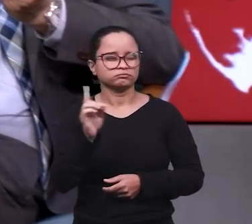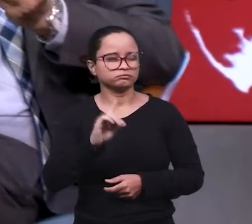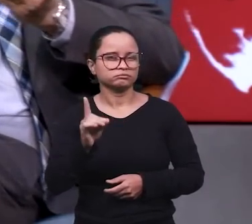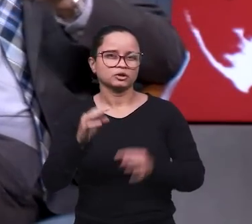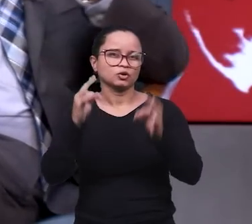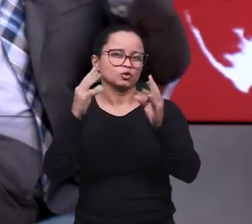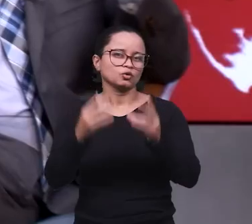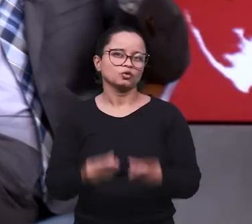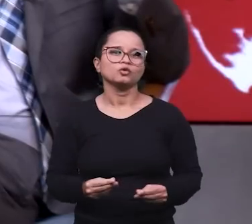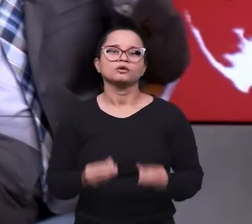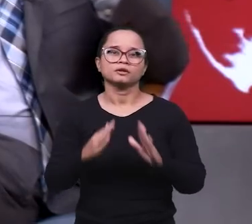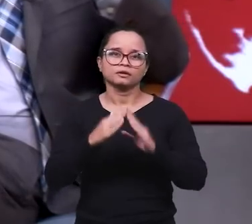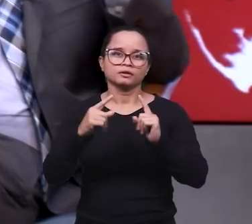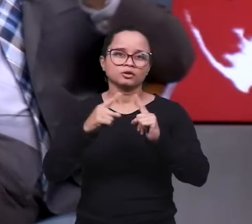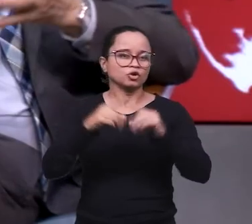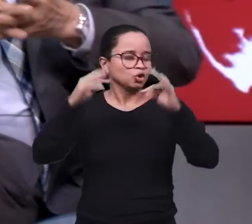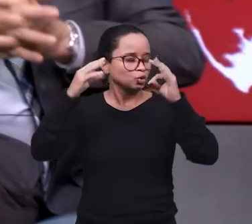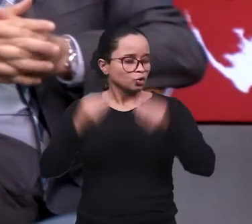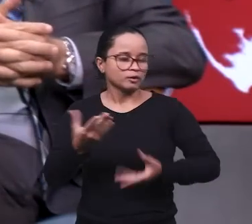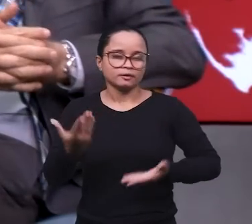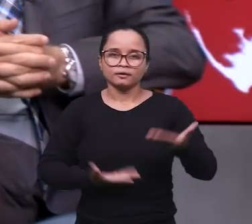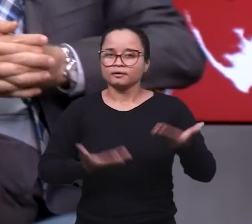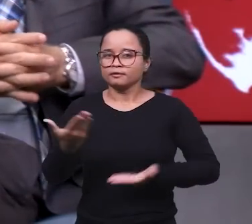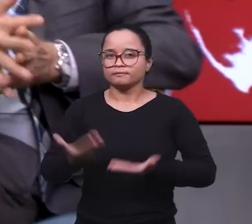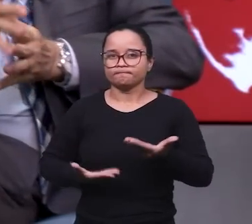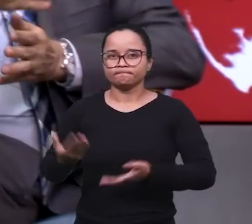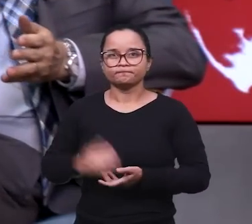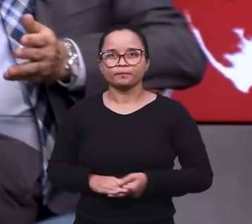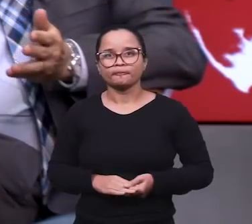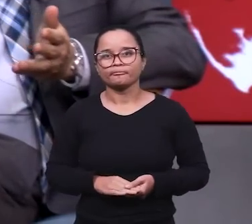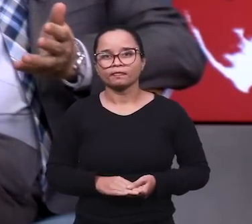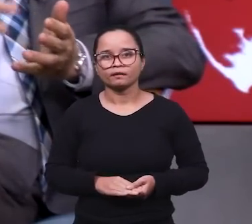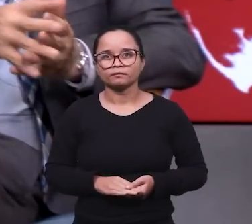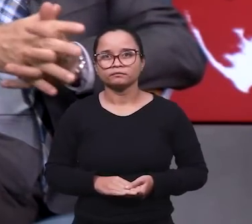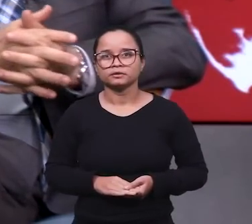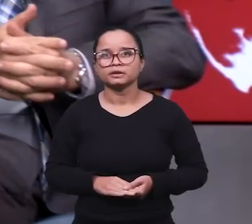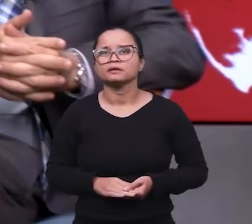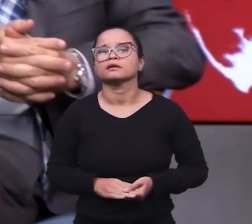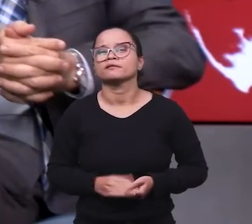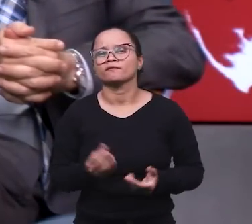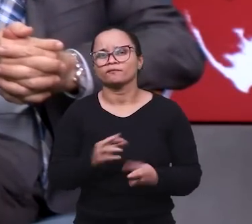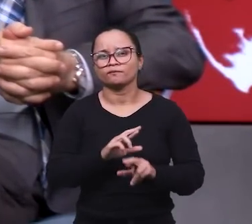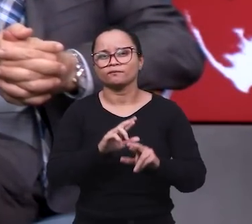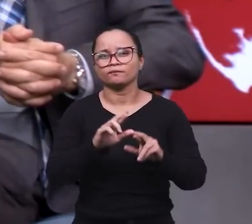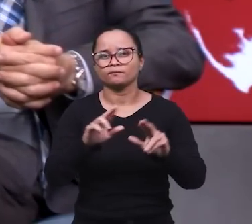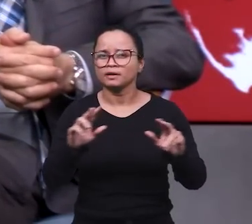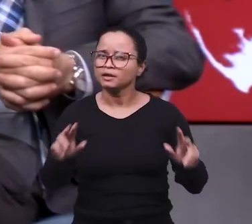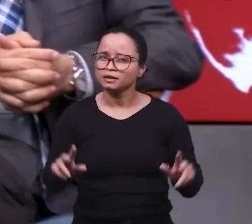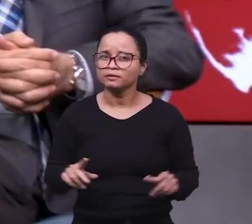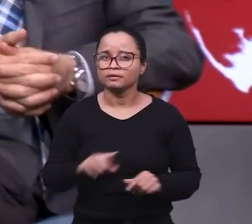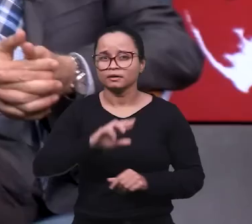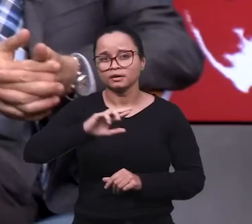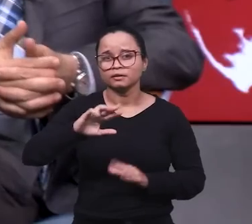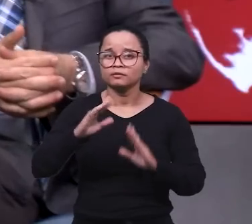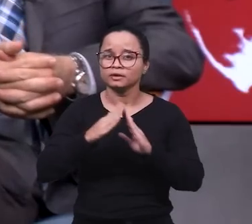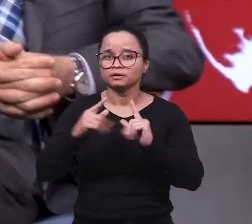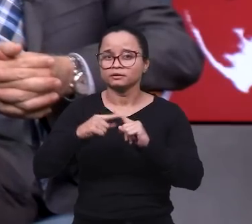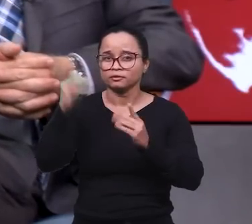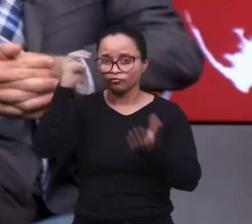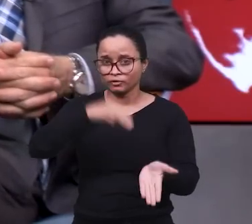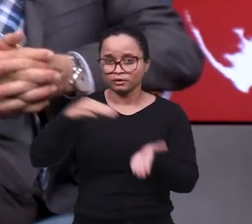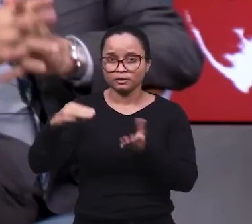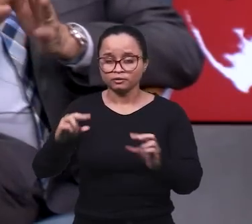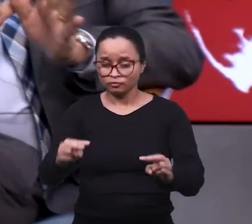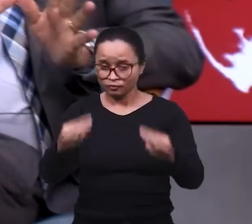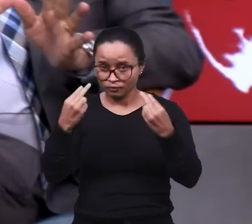A doutrina está aí para toda a igreja, para todos os irmãos, todos os servos. Por isso que tantos que não são da ICM nos assistem e comprovam